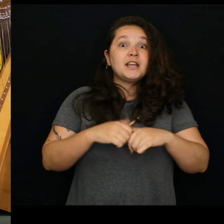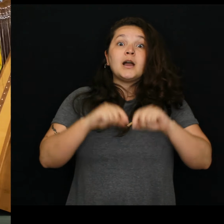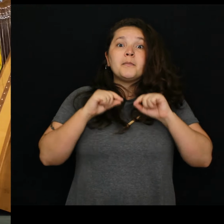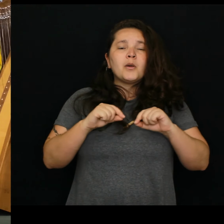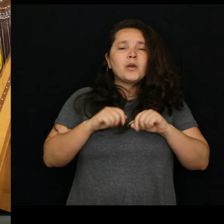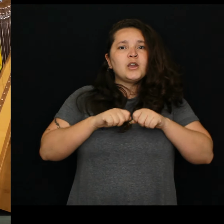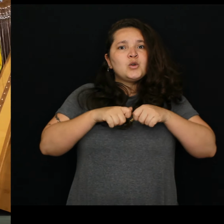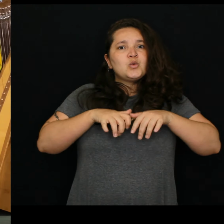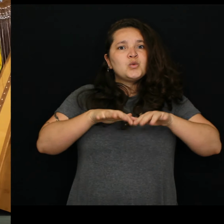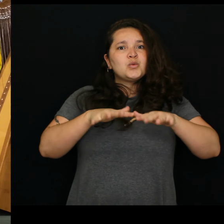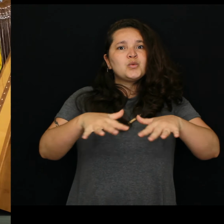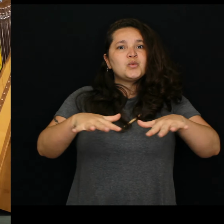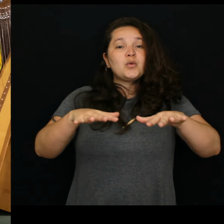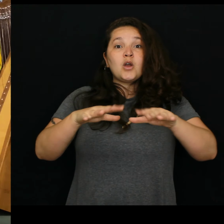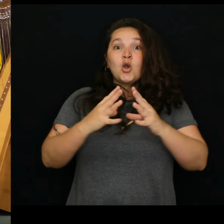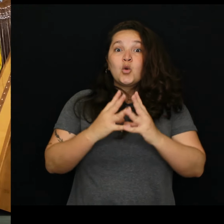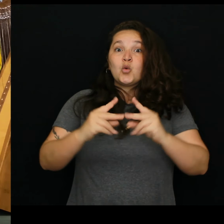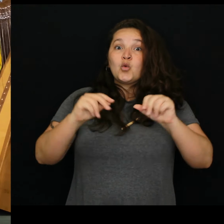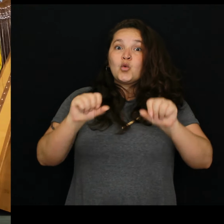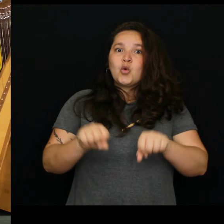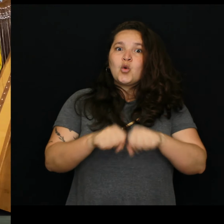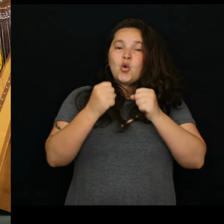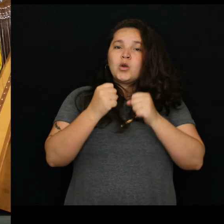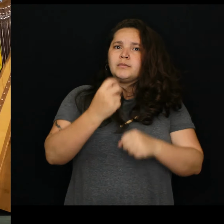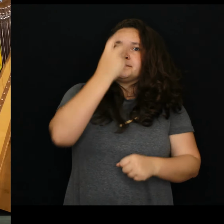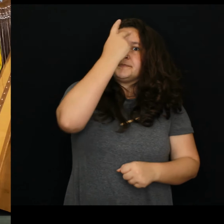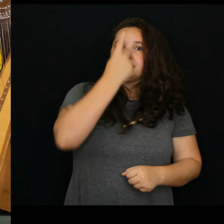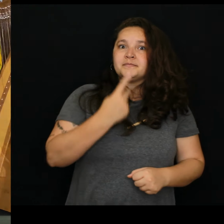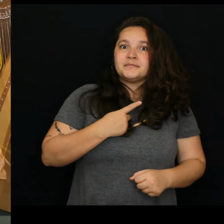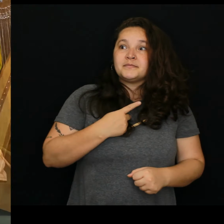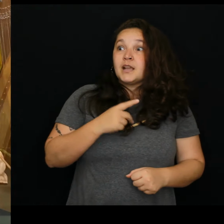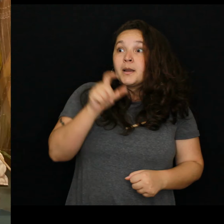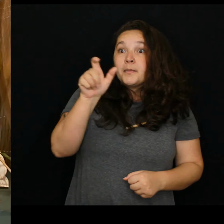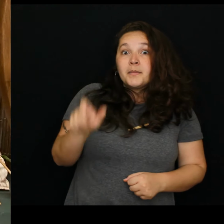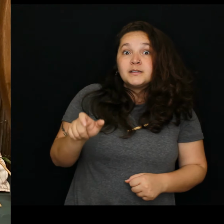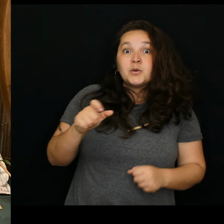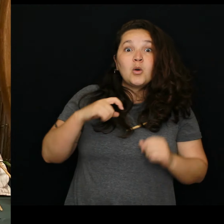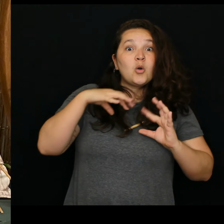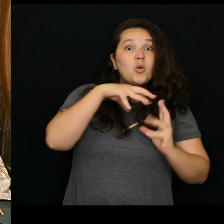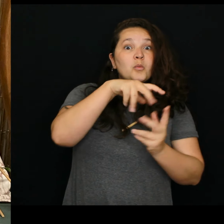a cura, seja individual, seja para alguém, seja para o mundo todo.